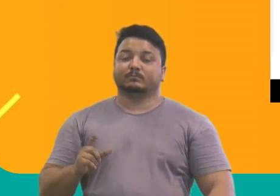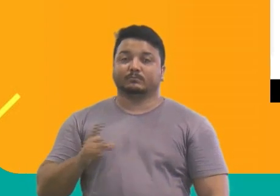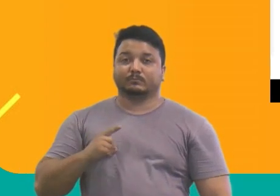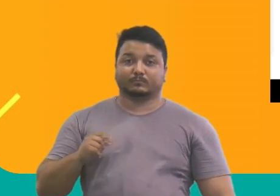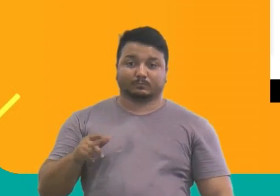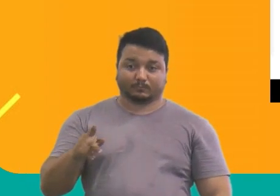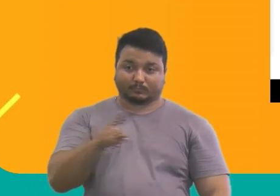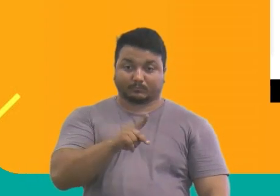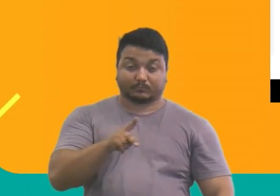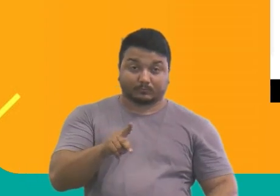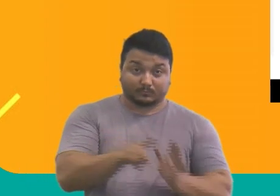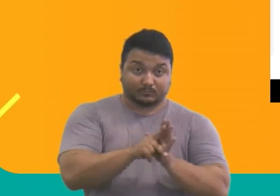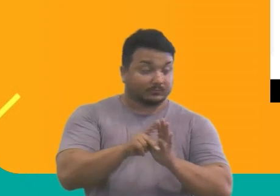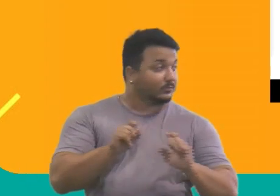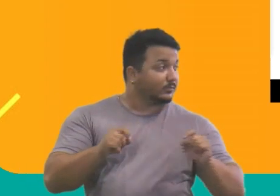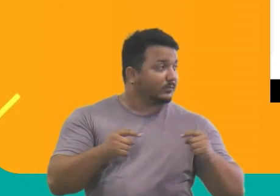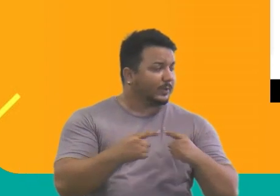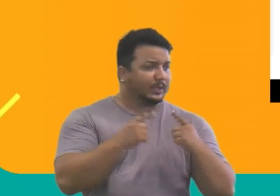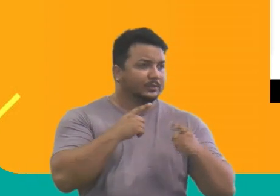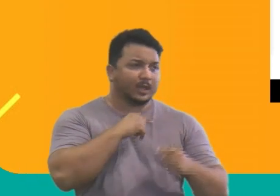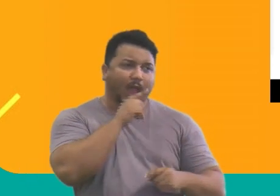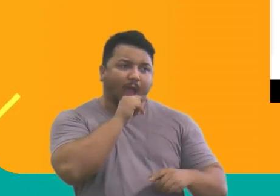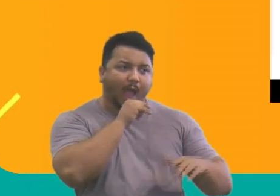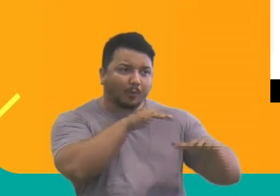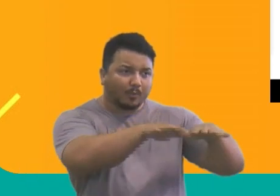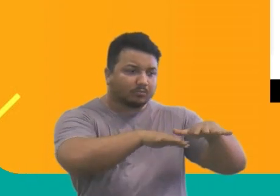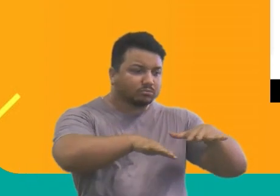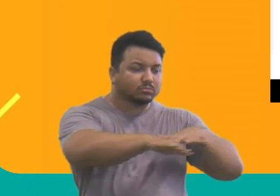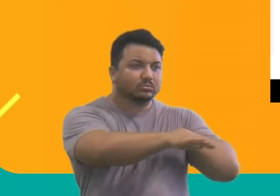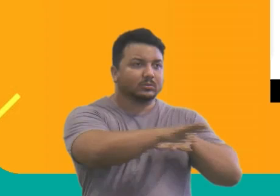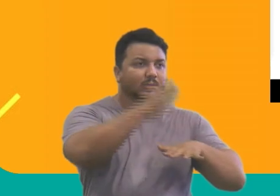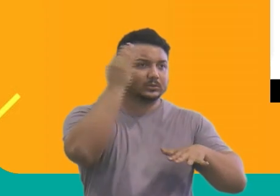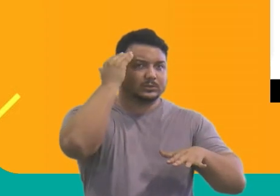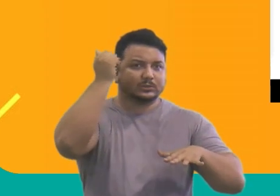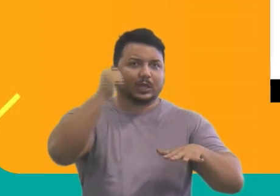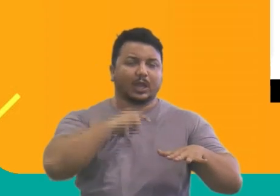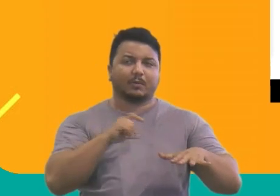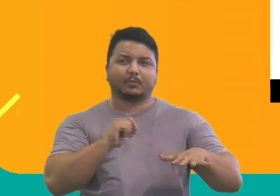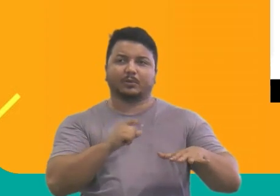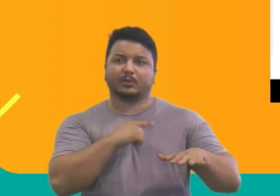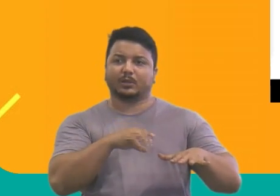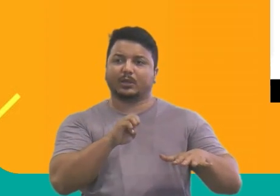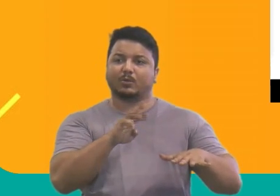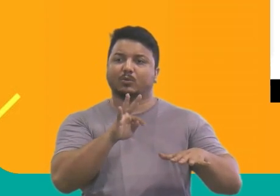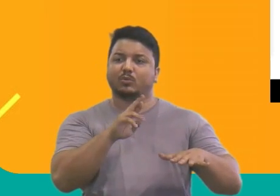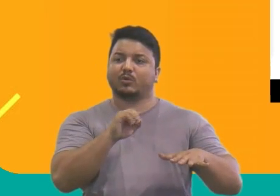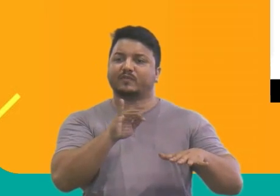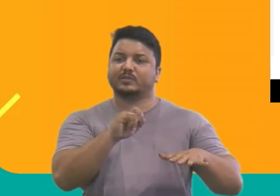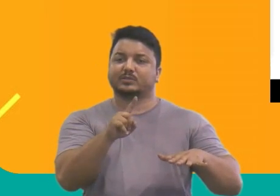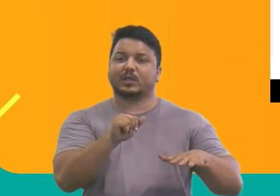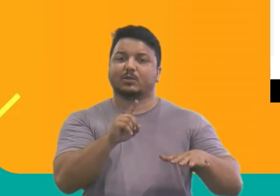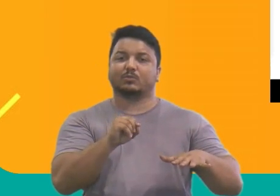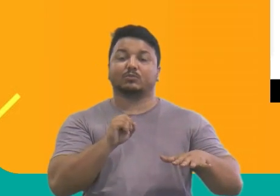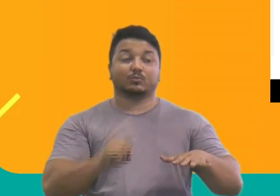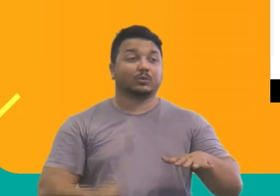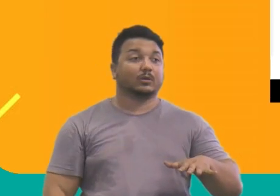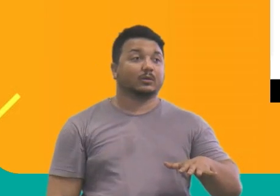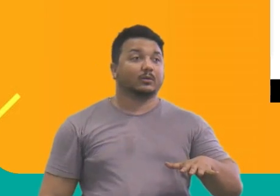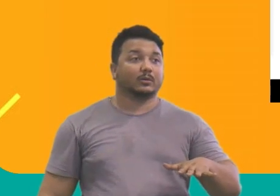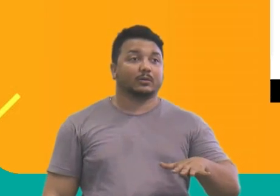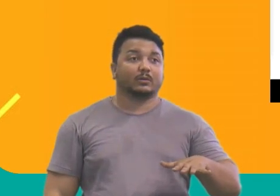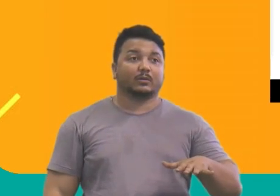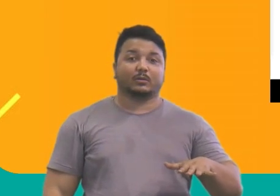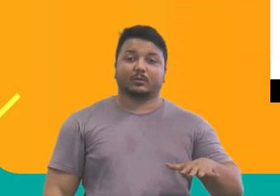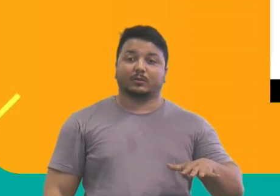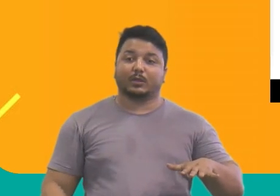Chavezinha para a gente ver. Eu estou vendo um corpo d'água e eu sei que esse corpo d'água está eutrofizado. O que é que ele vai ter?